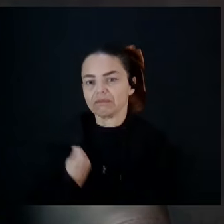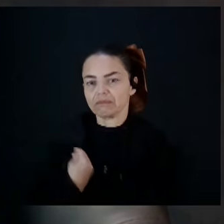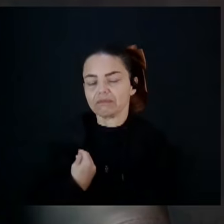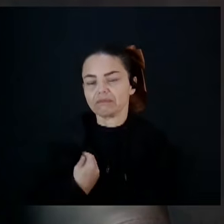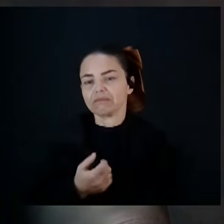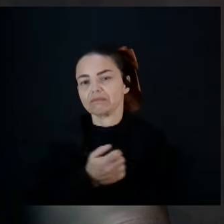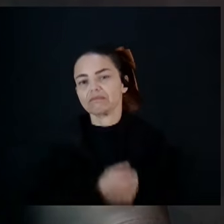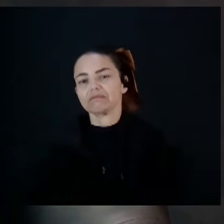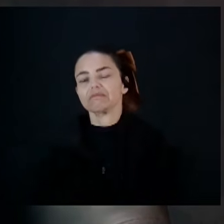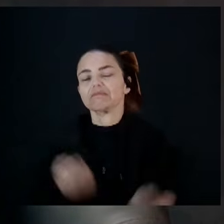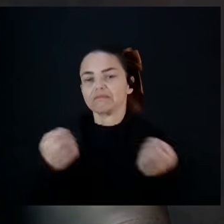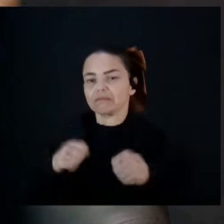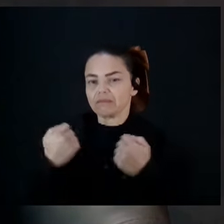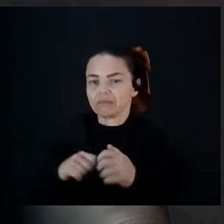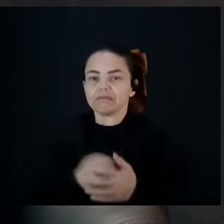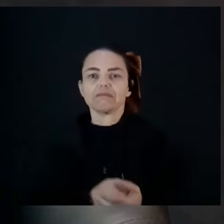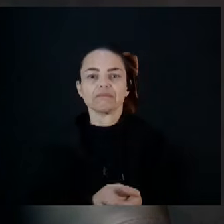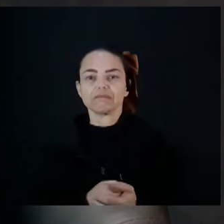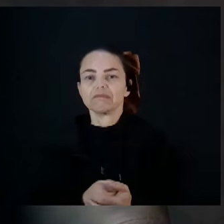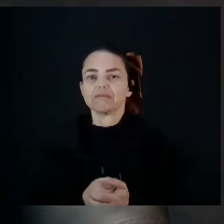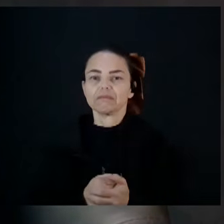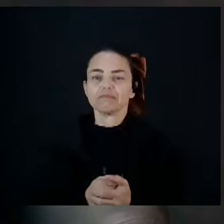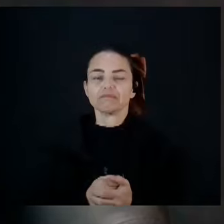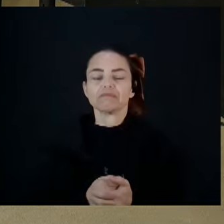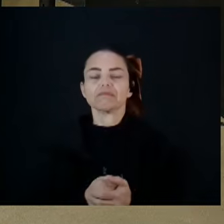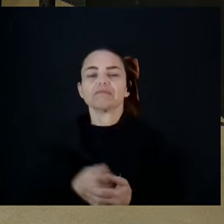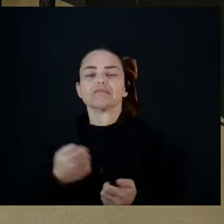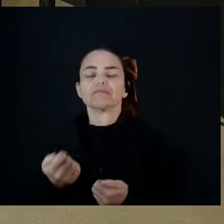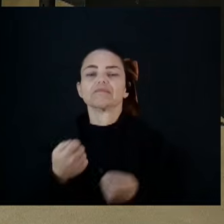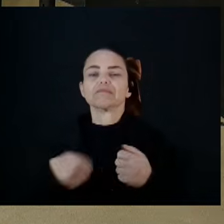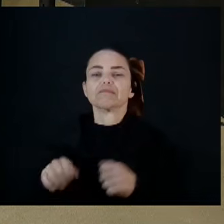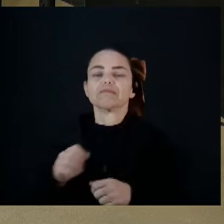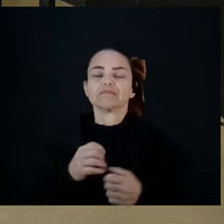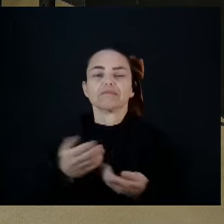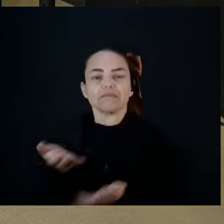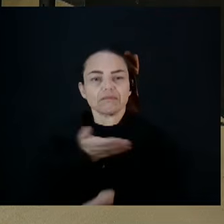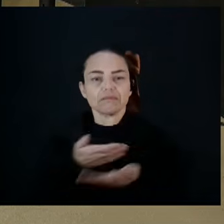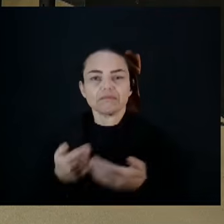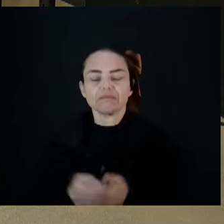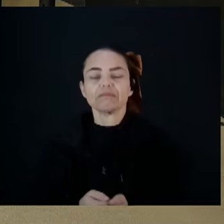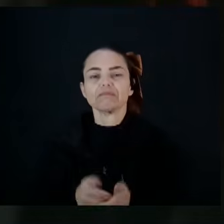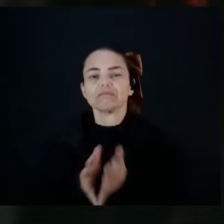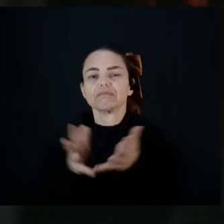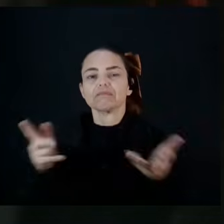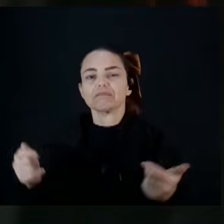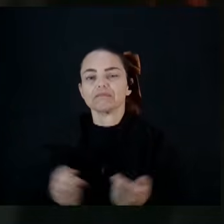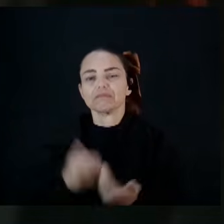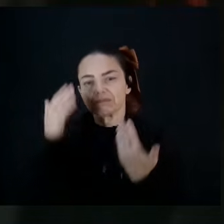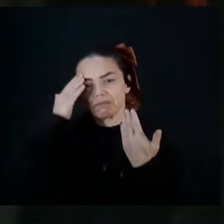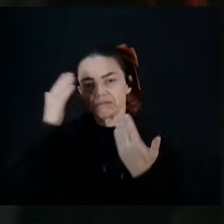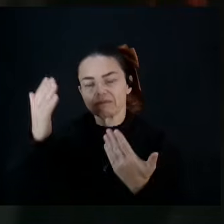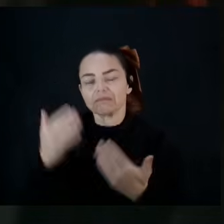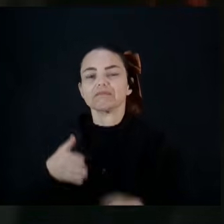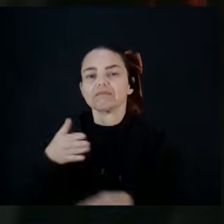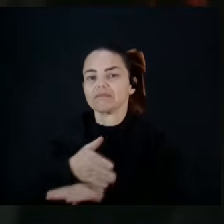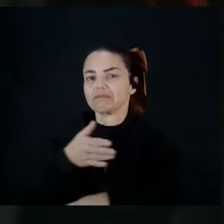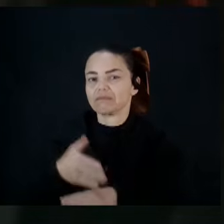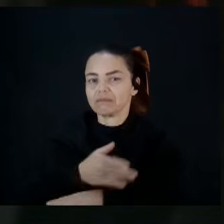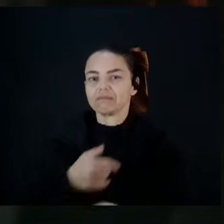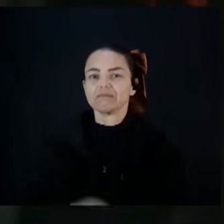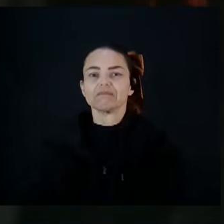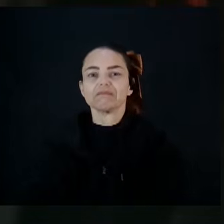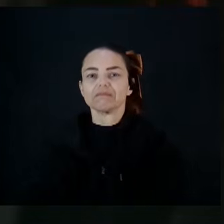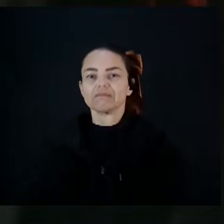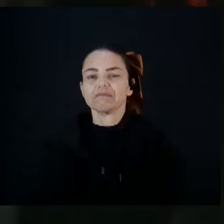precisamos muito, muito uns dos outros. Maravilhosa, Tati, obrigada pela sua participação, viu?